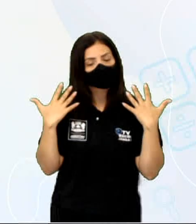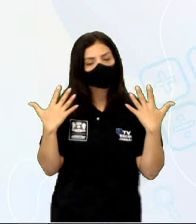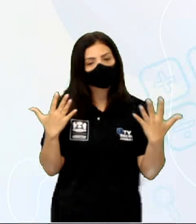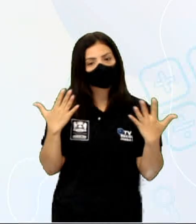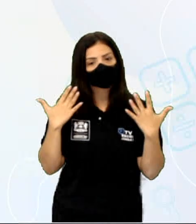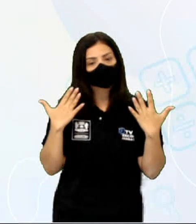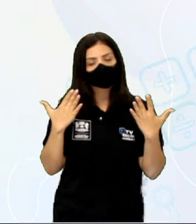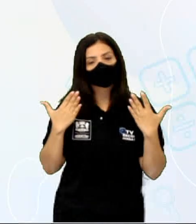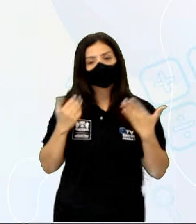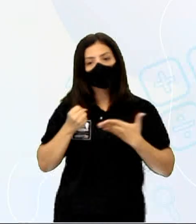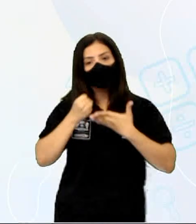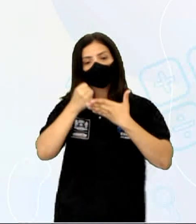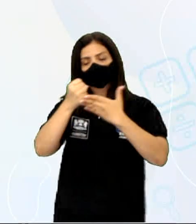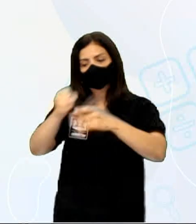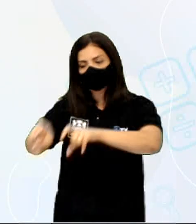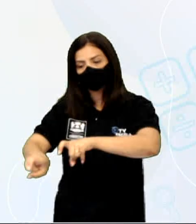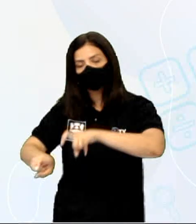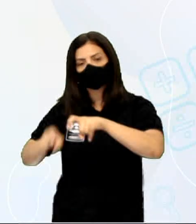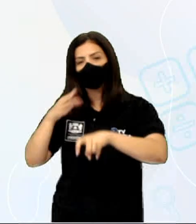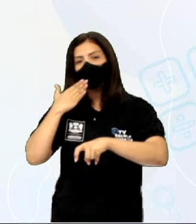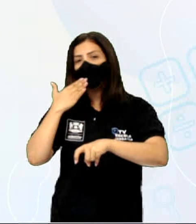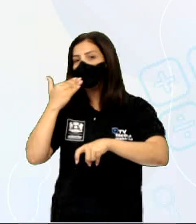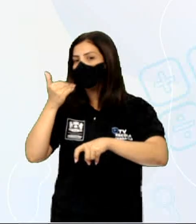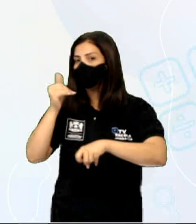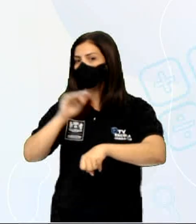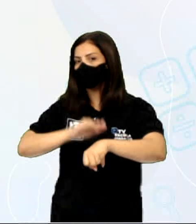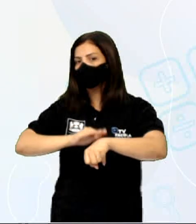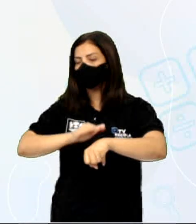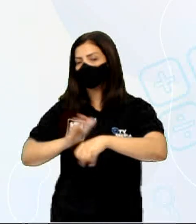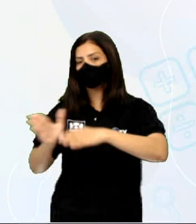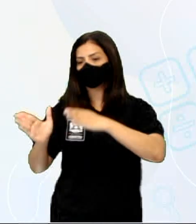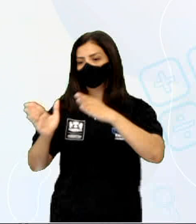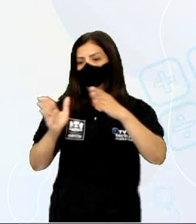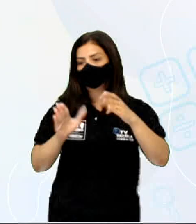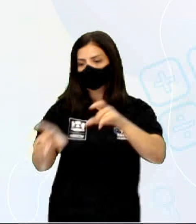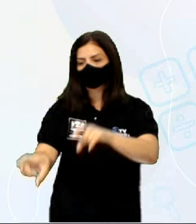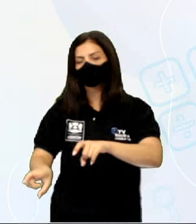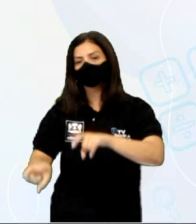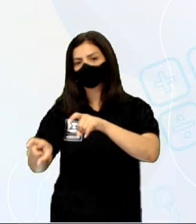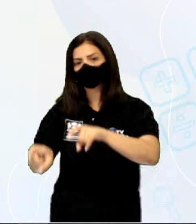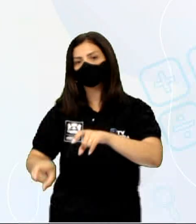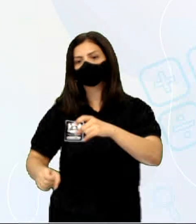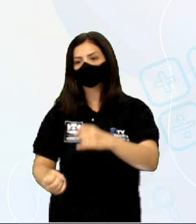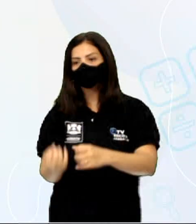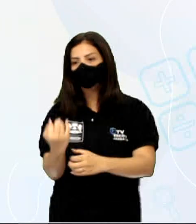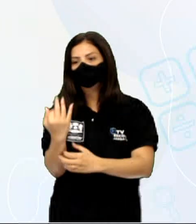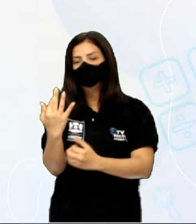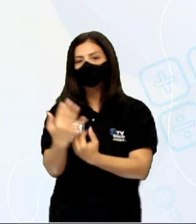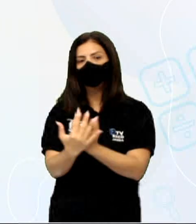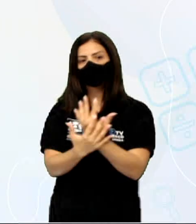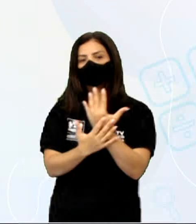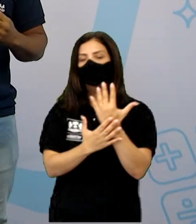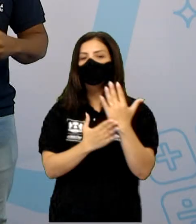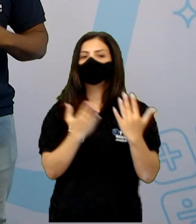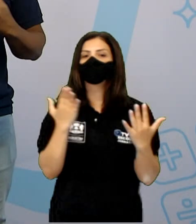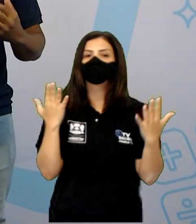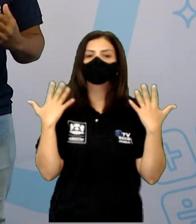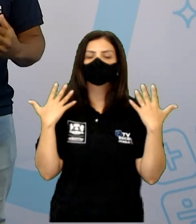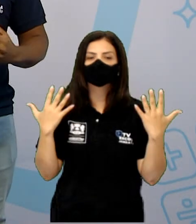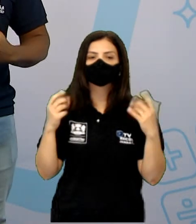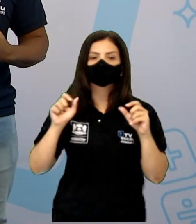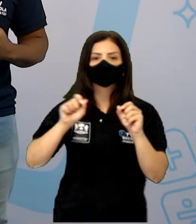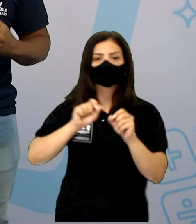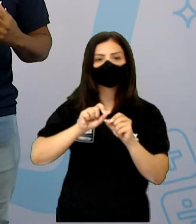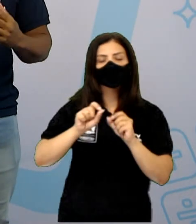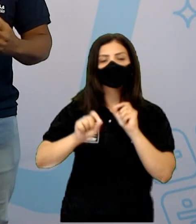às plantações, é a melhor época do ano para o período de vegetação. Olha só, no verão pode ser